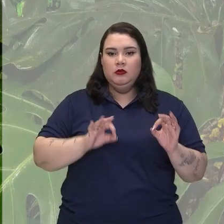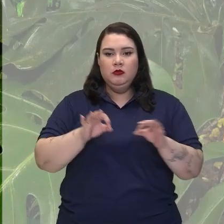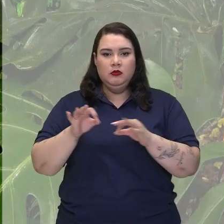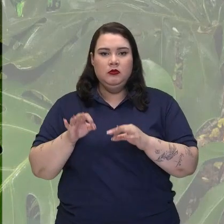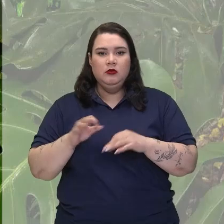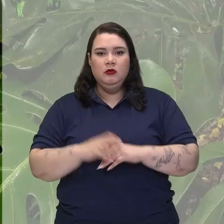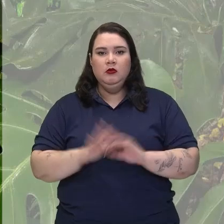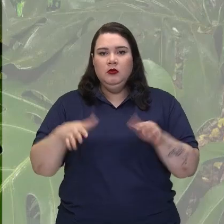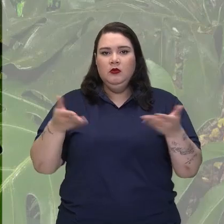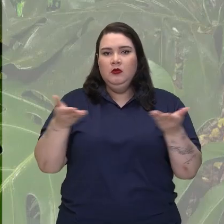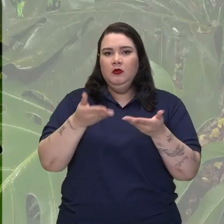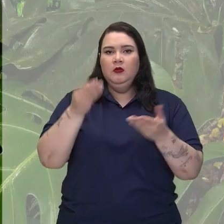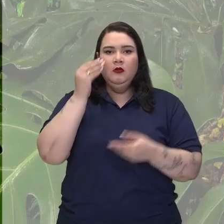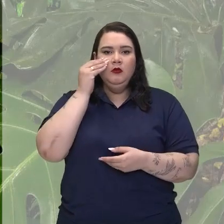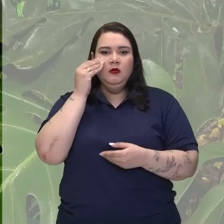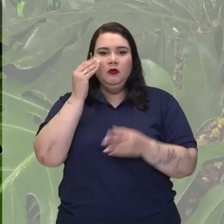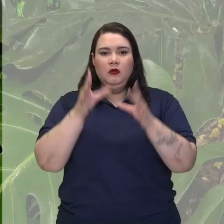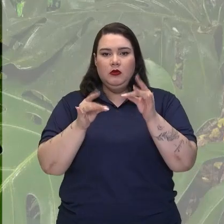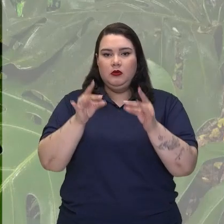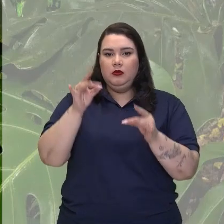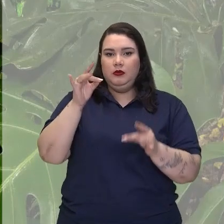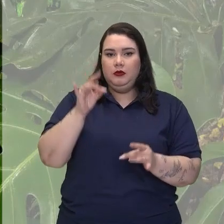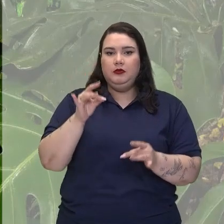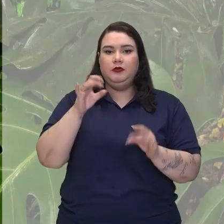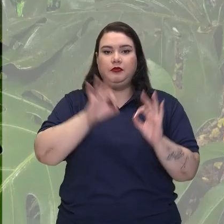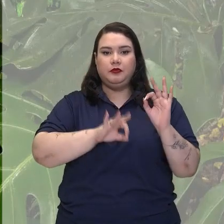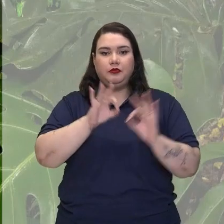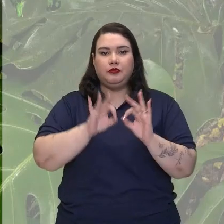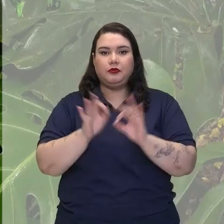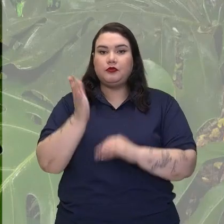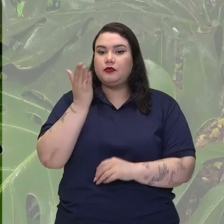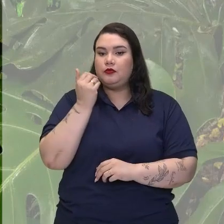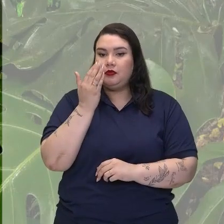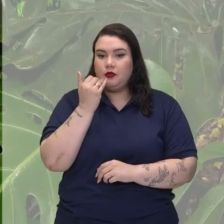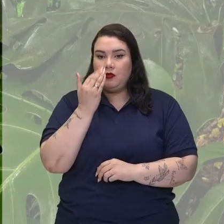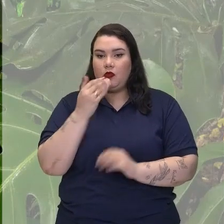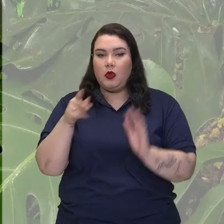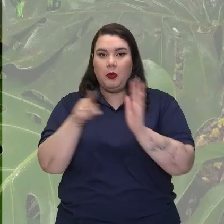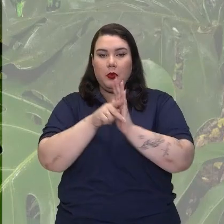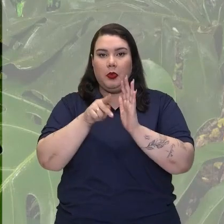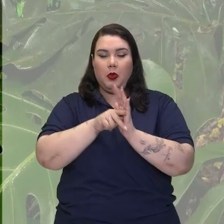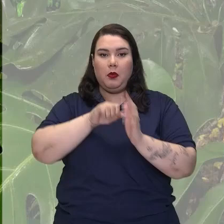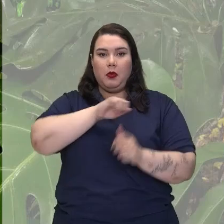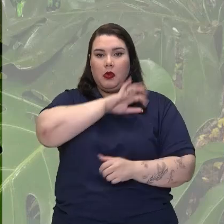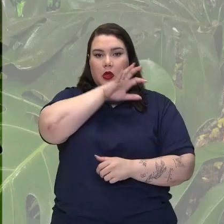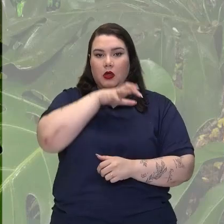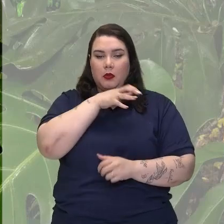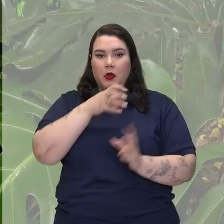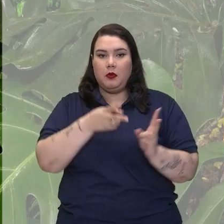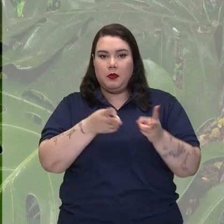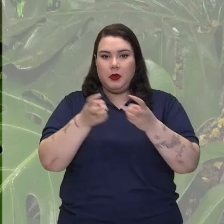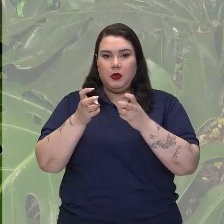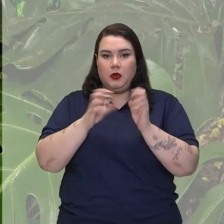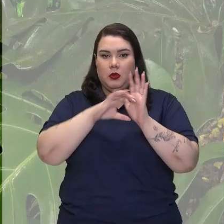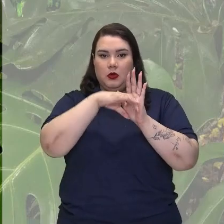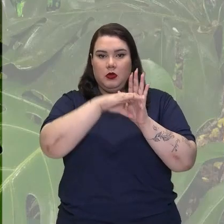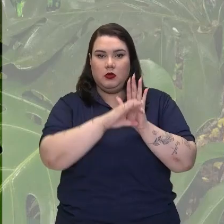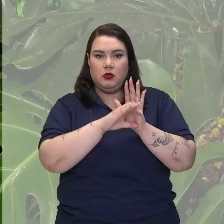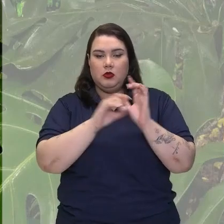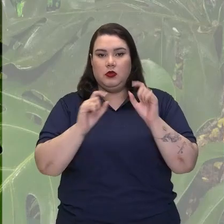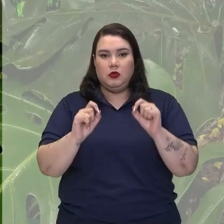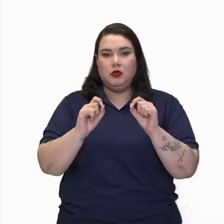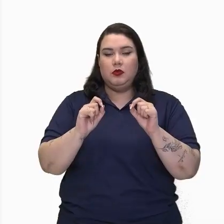aí a gente vai observar com mais detalhes, o processo de alimentação desses animais, observando o conceito de